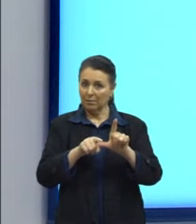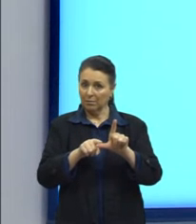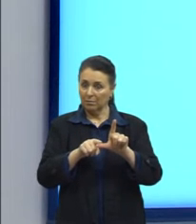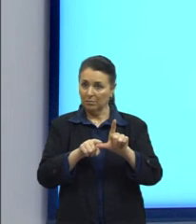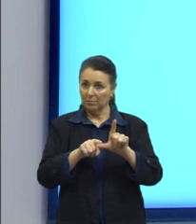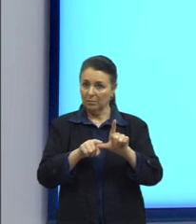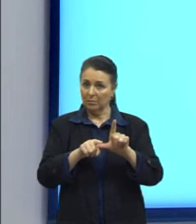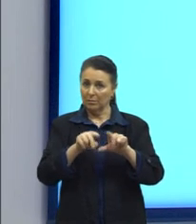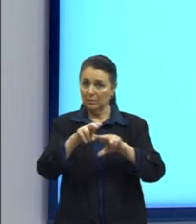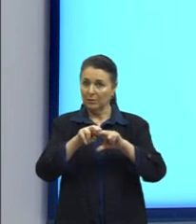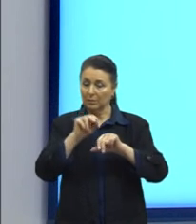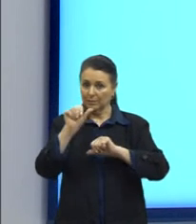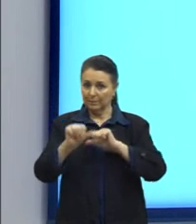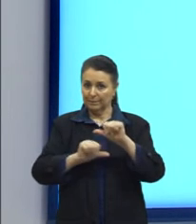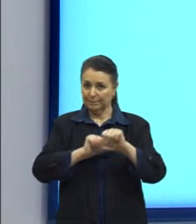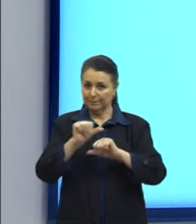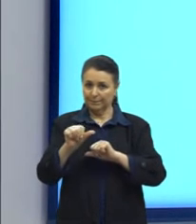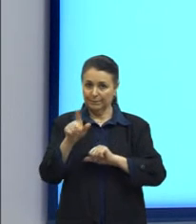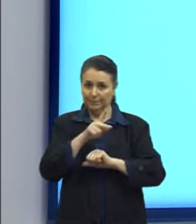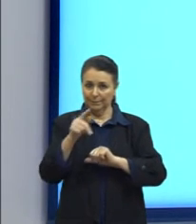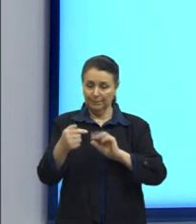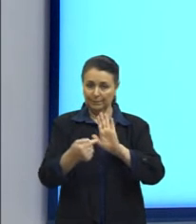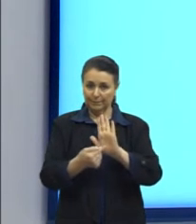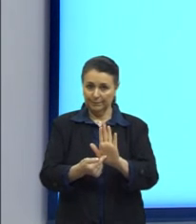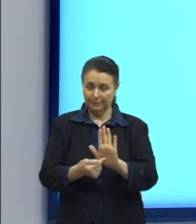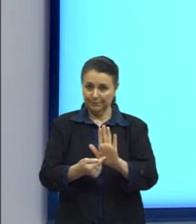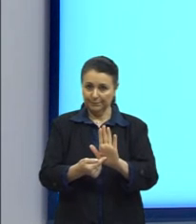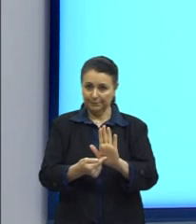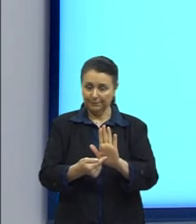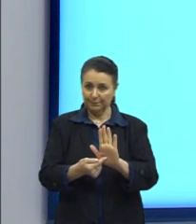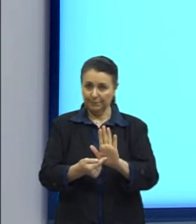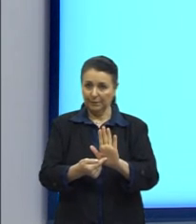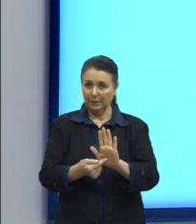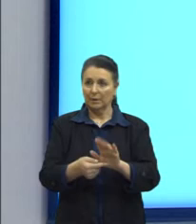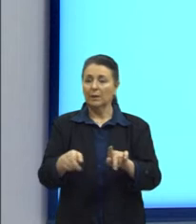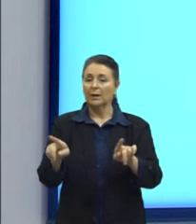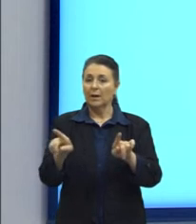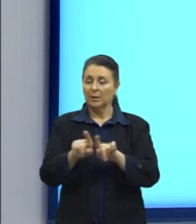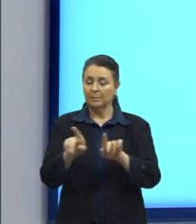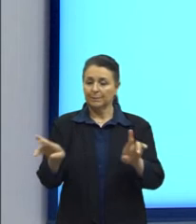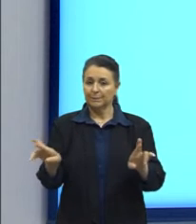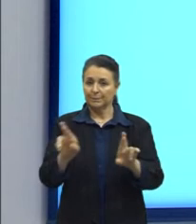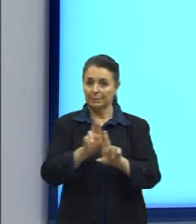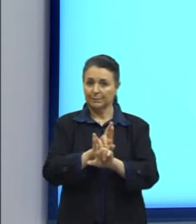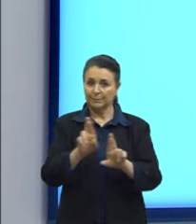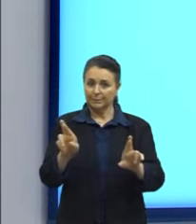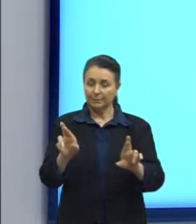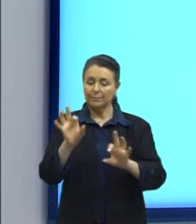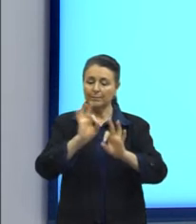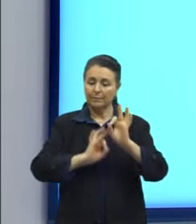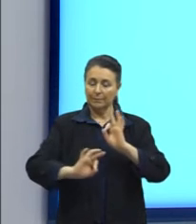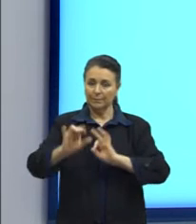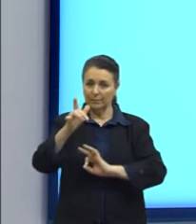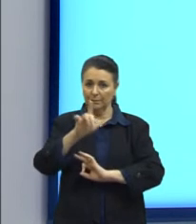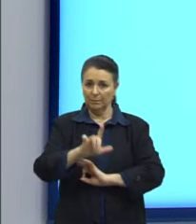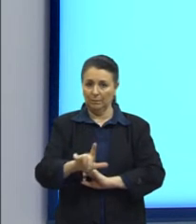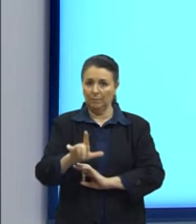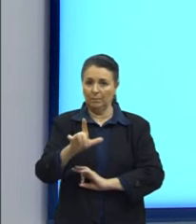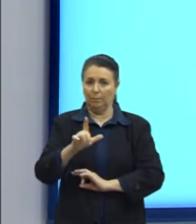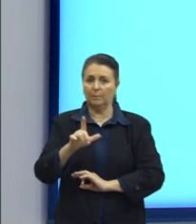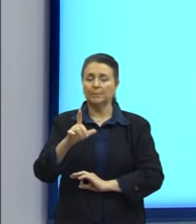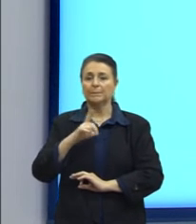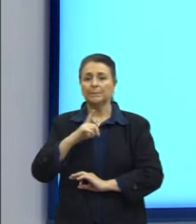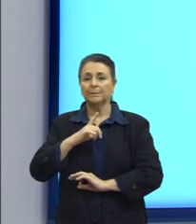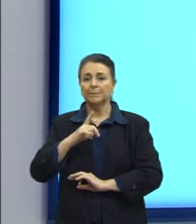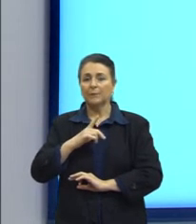isso aqui e né se a gente pegar essa mesma relação aqui e reorganizar Eu quero saber